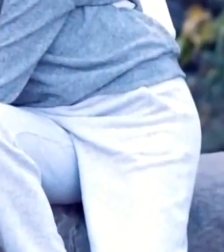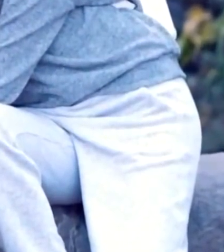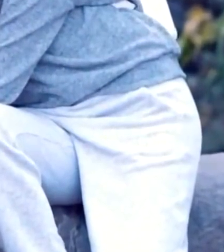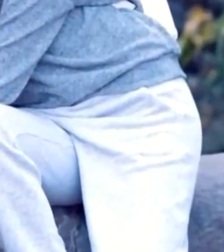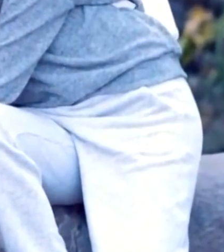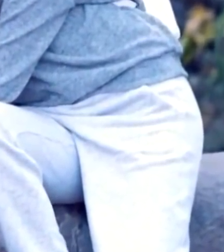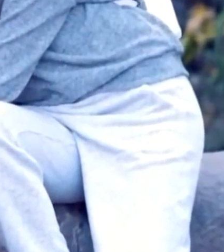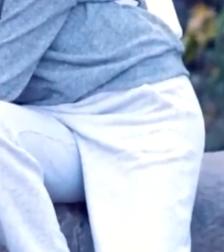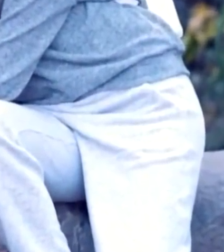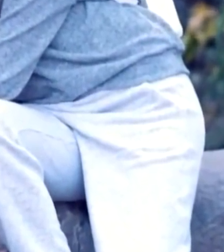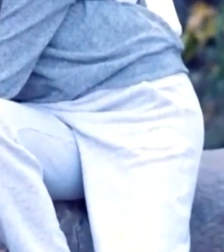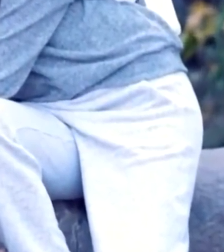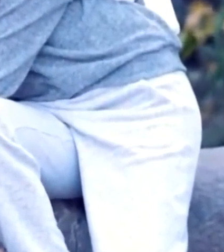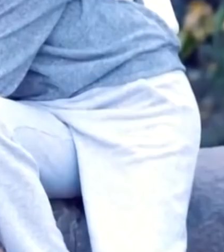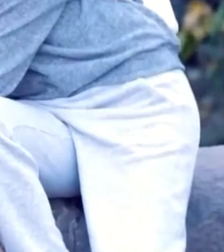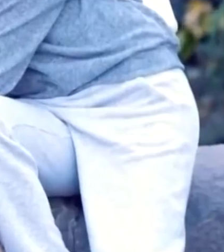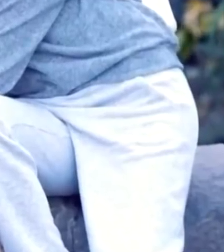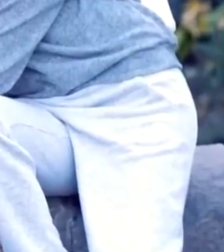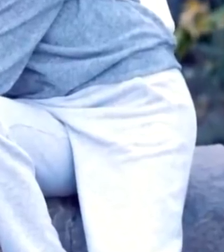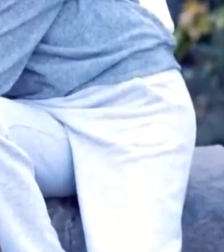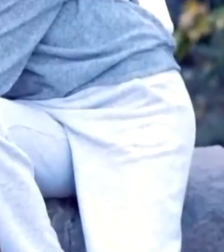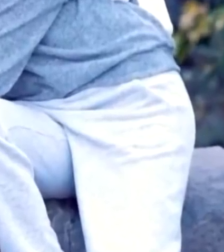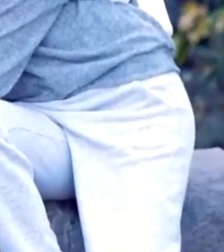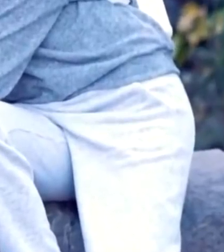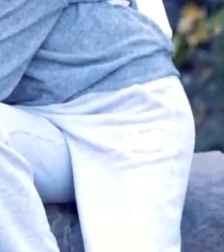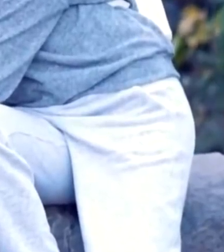de graça a água da vida.